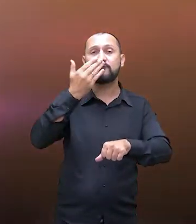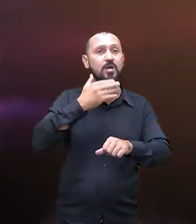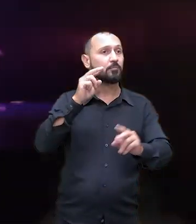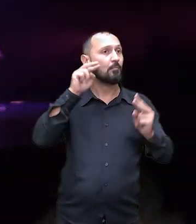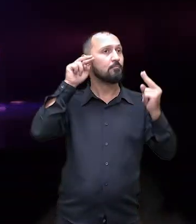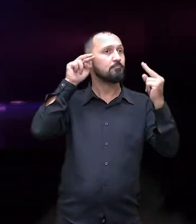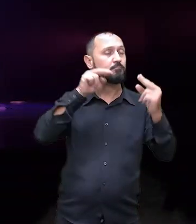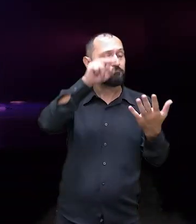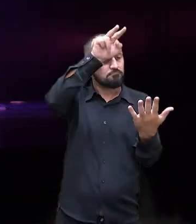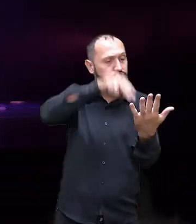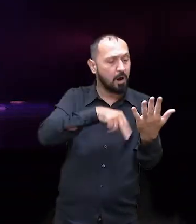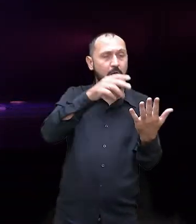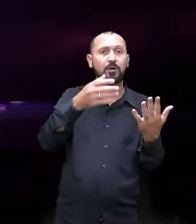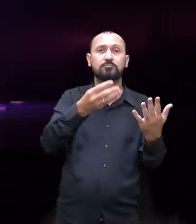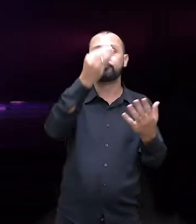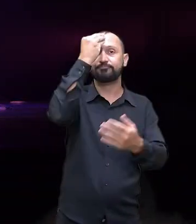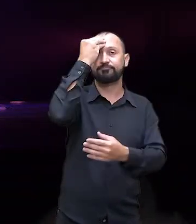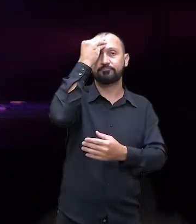traz.